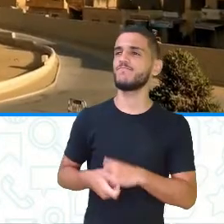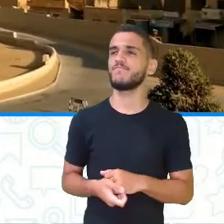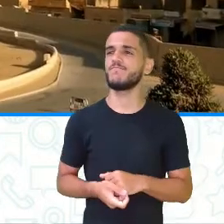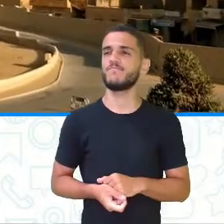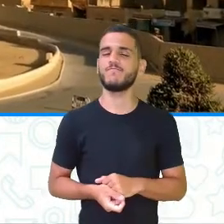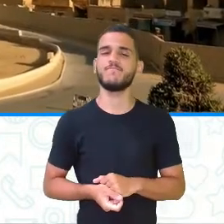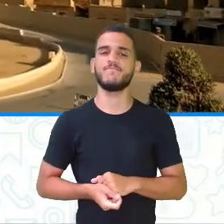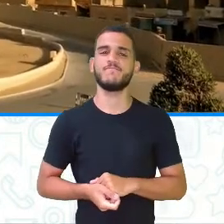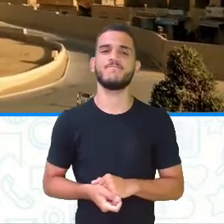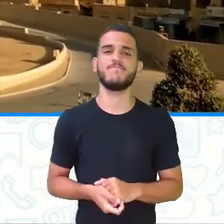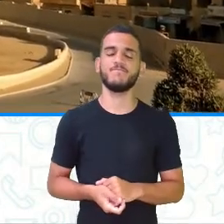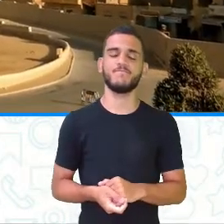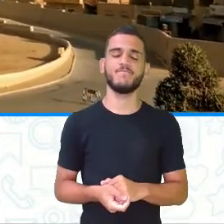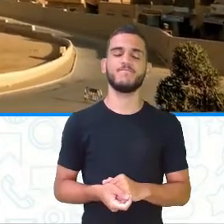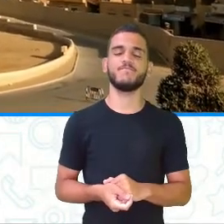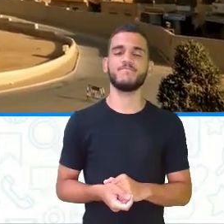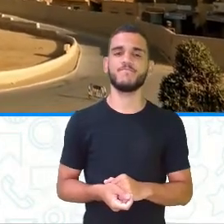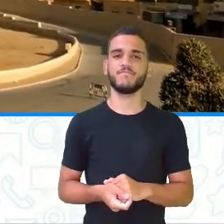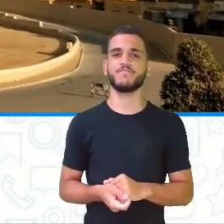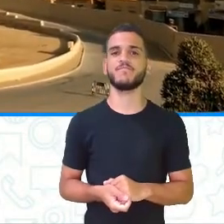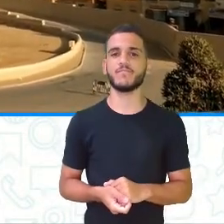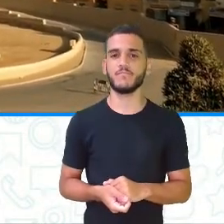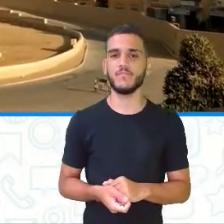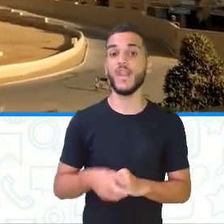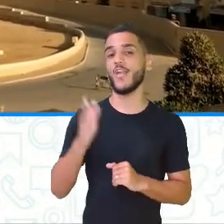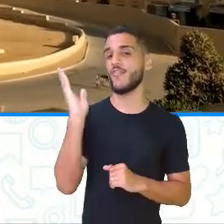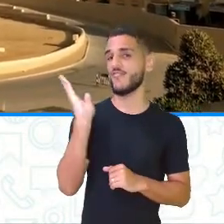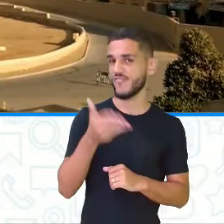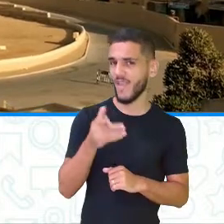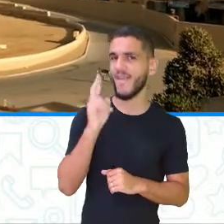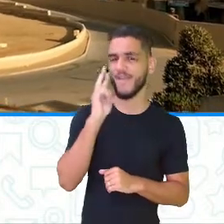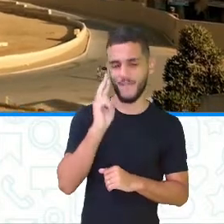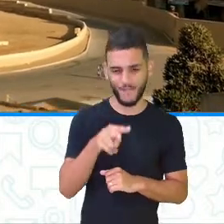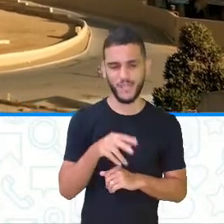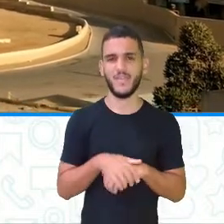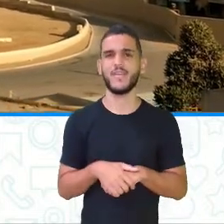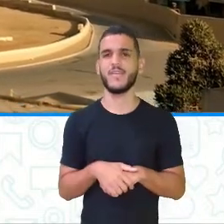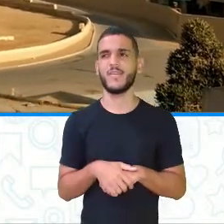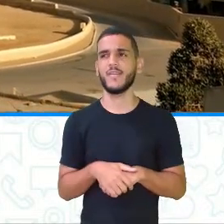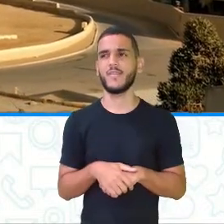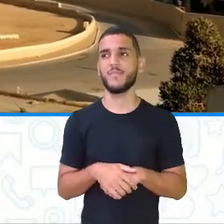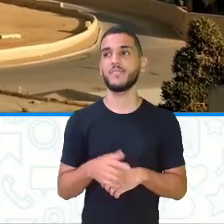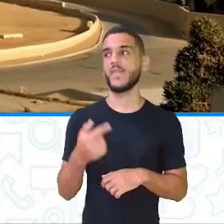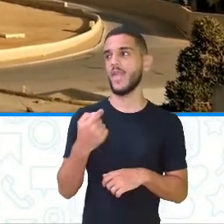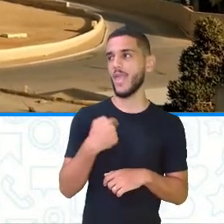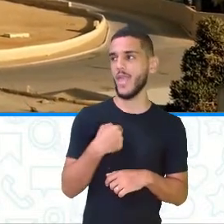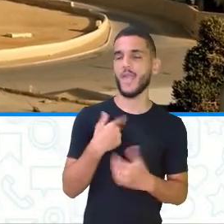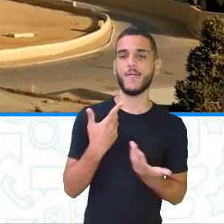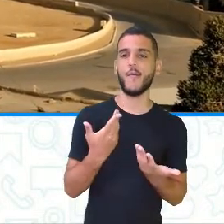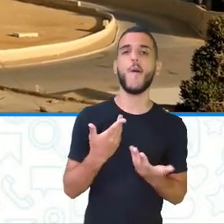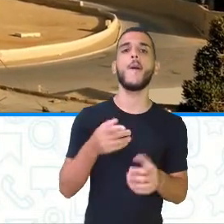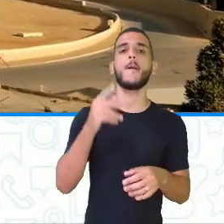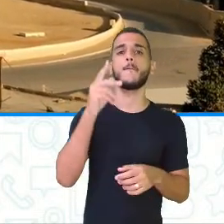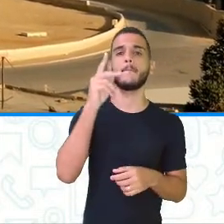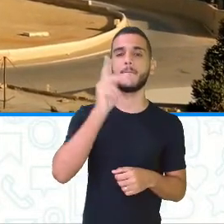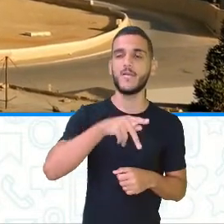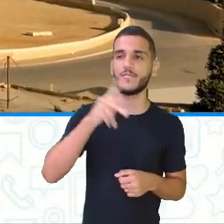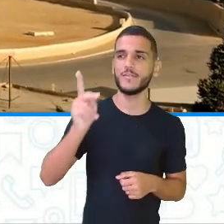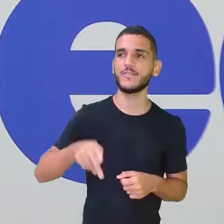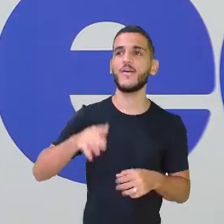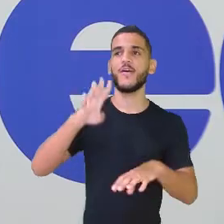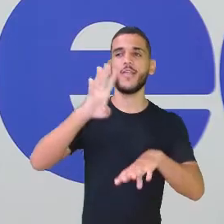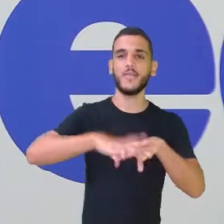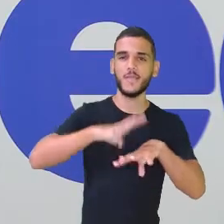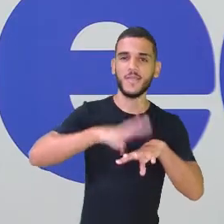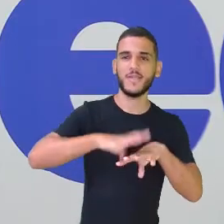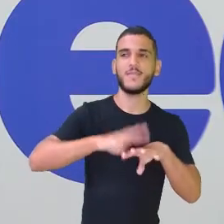replay. Já viu? Já vi, inclusive, eu como professora de matemática já dei até